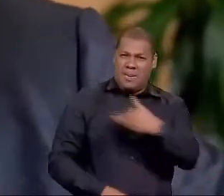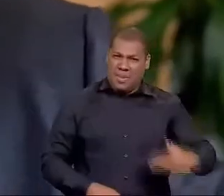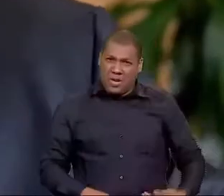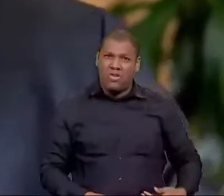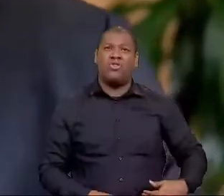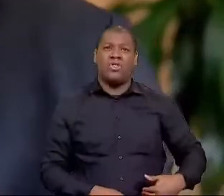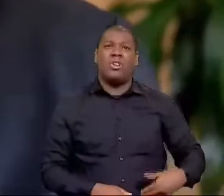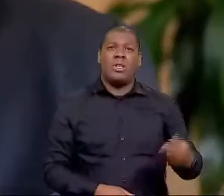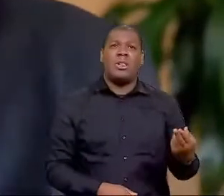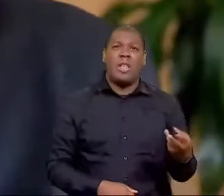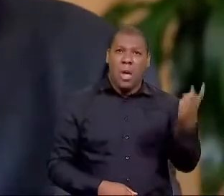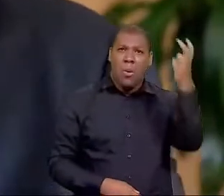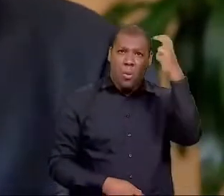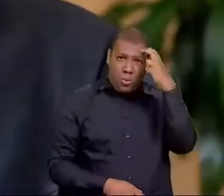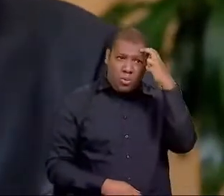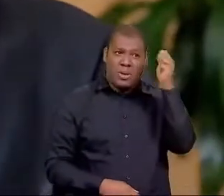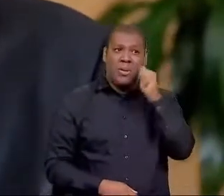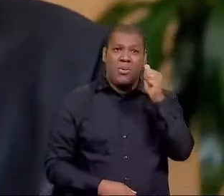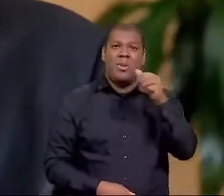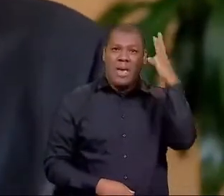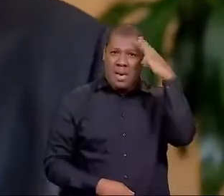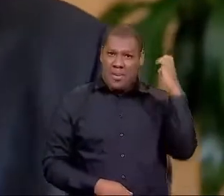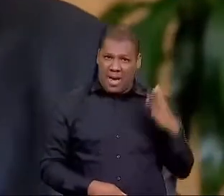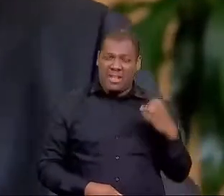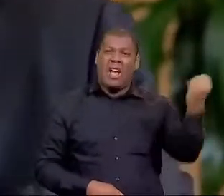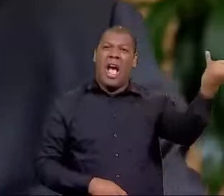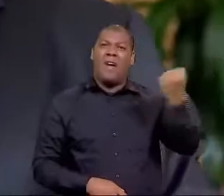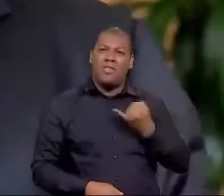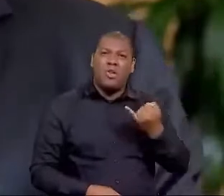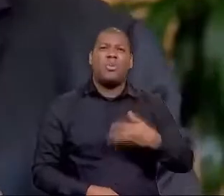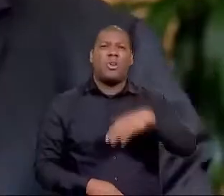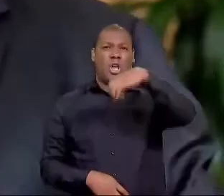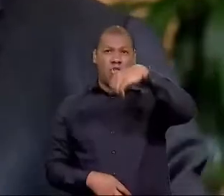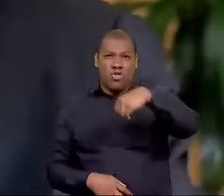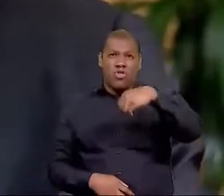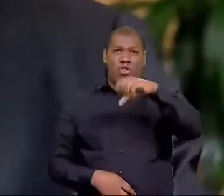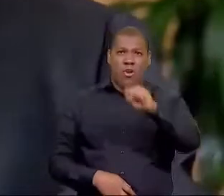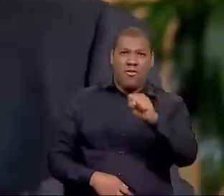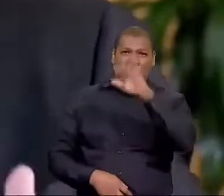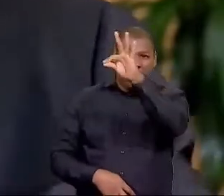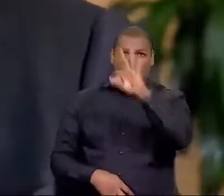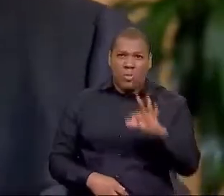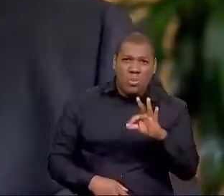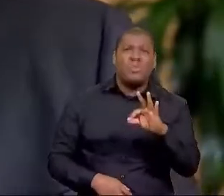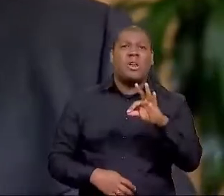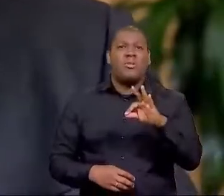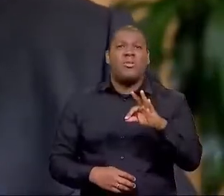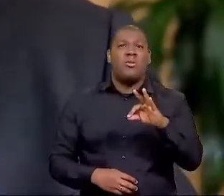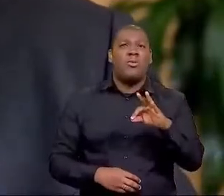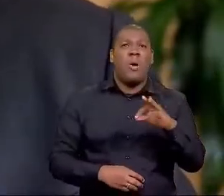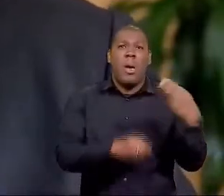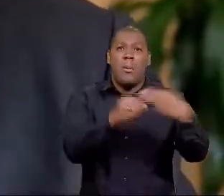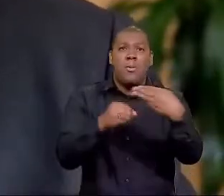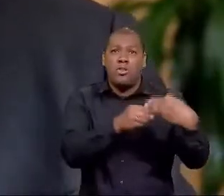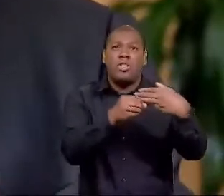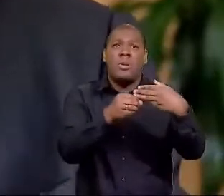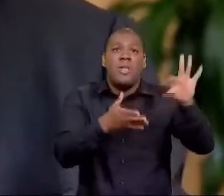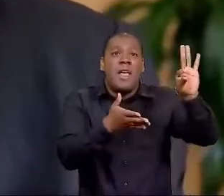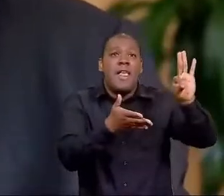98% dos municípios se inscreveram para receber verba, significa que a cultura voltou e voltou com força